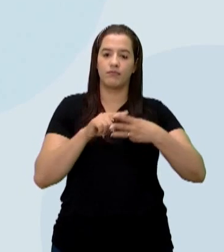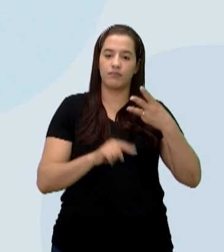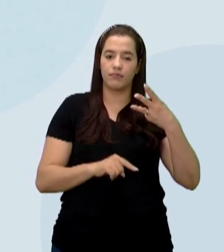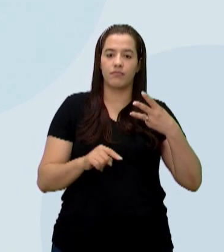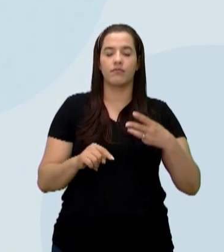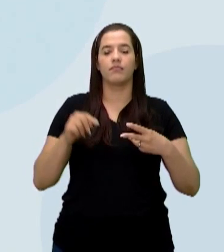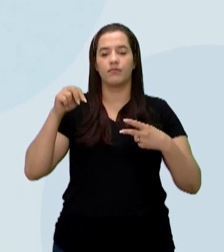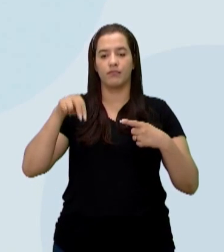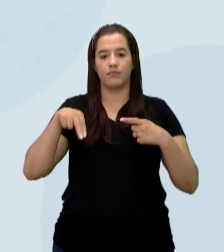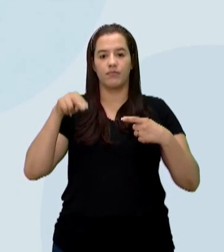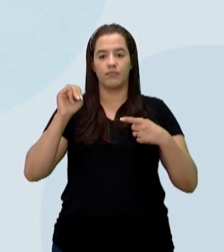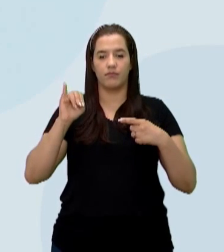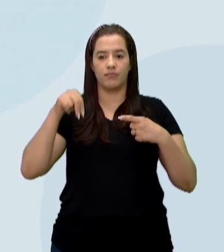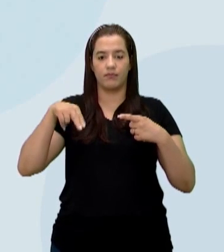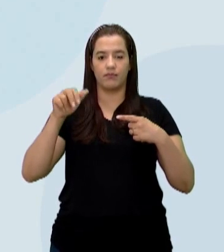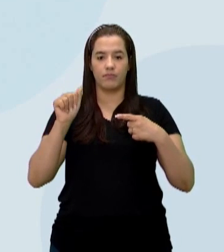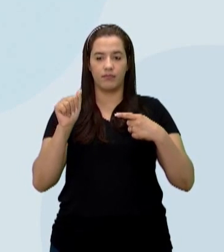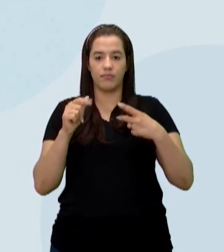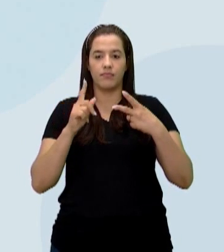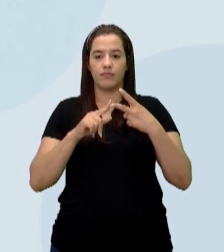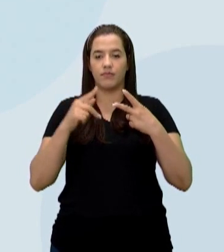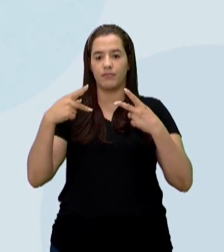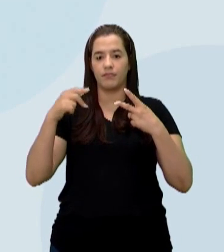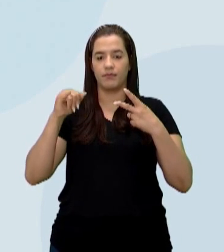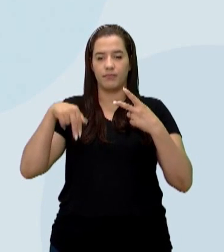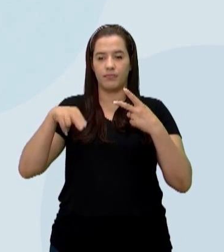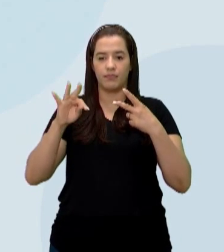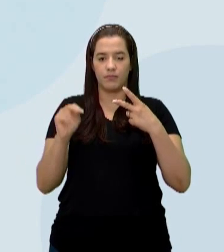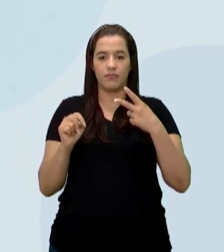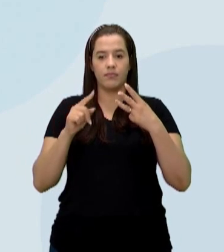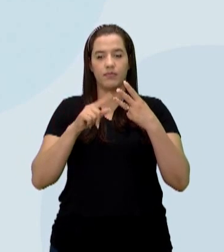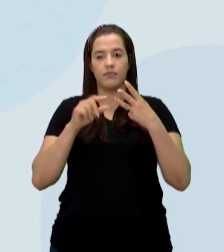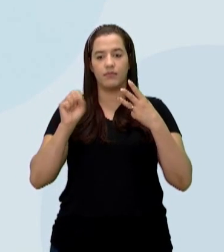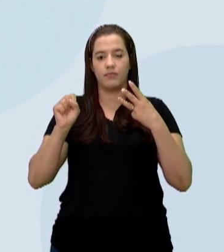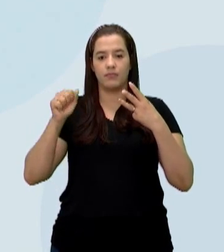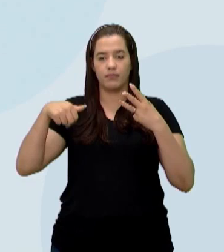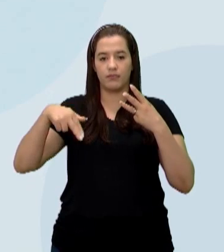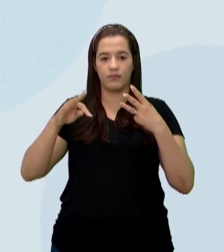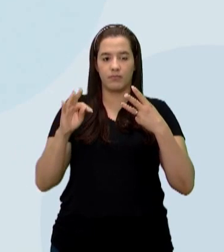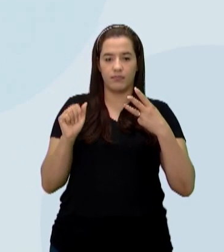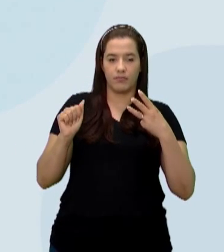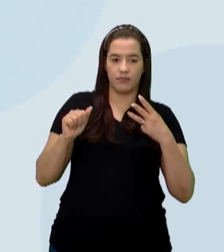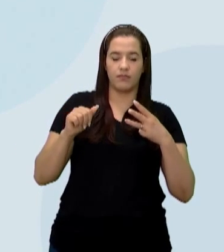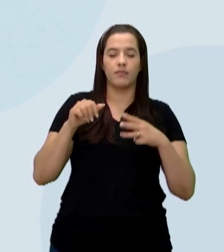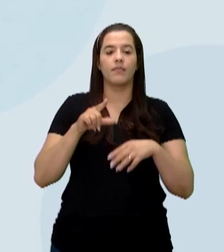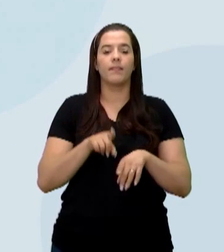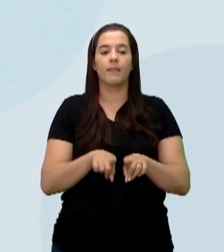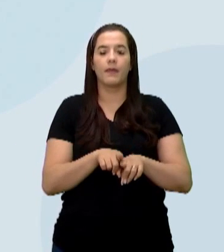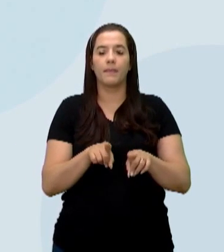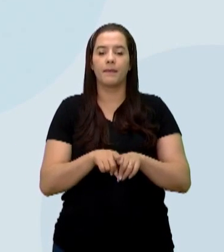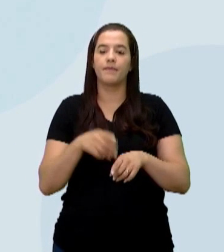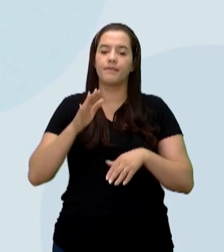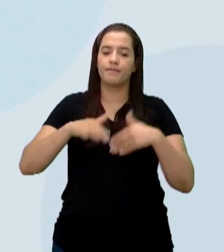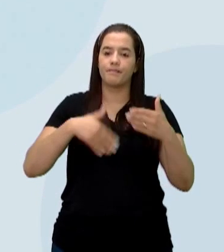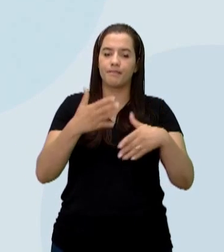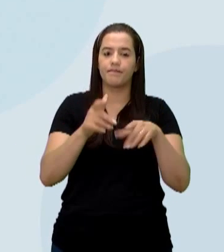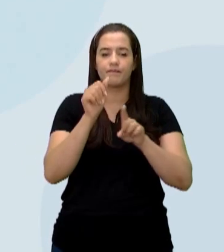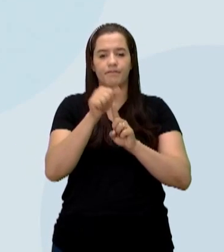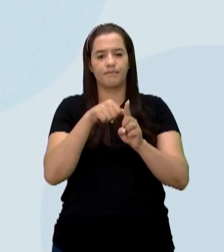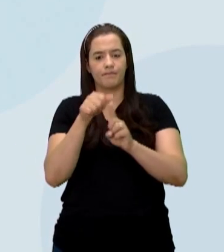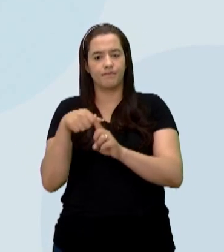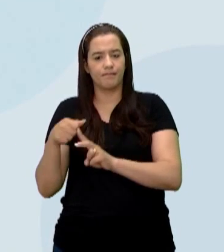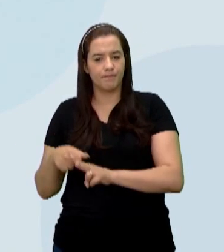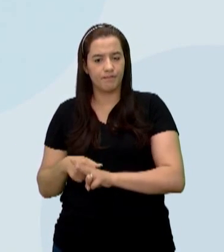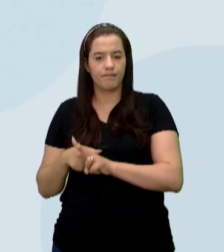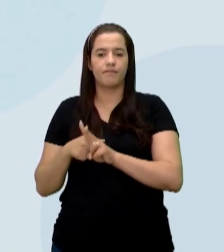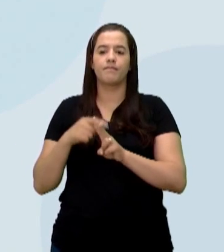Maria. Passaram-se 2 meses, mas nenhuma terra foi avistada. A tripulação começou a se rebelar,